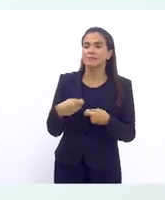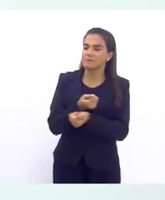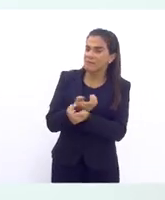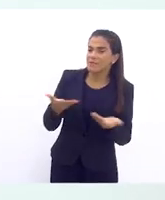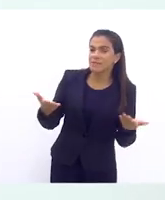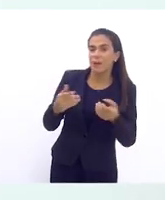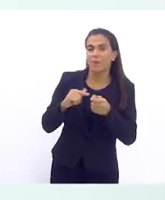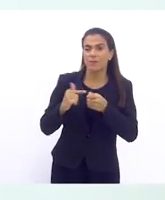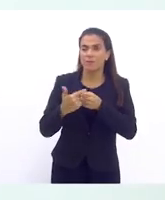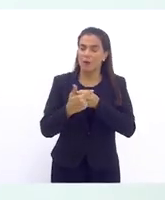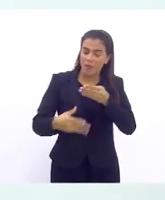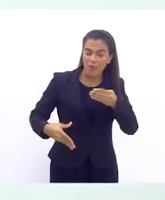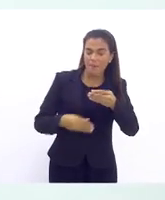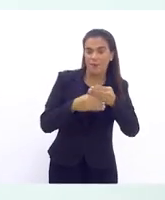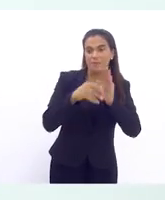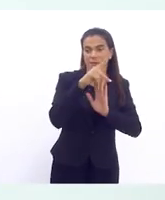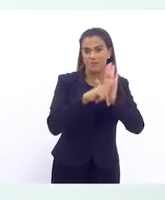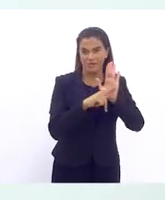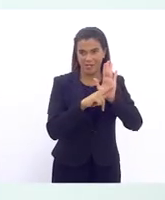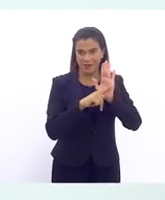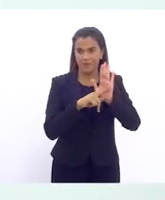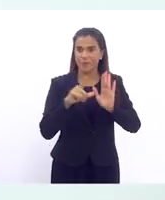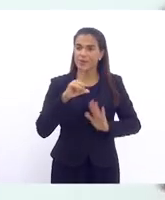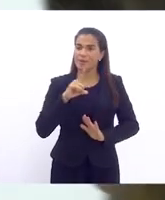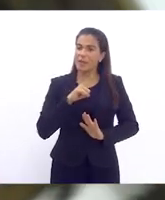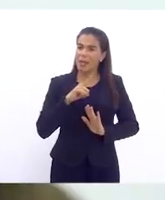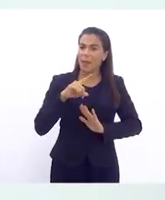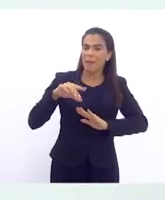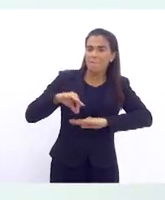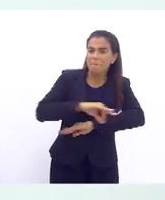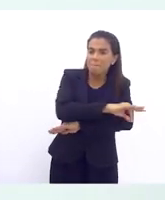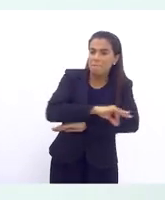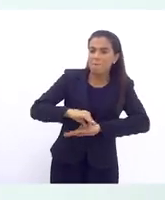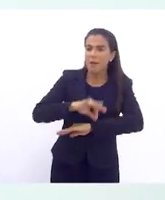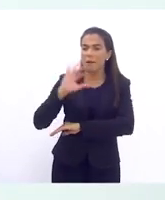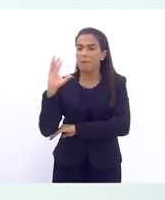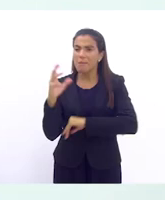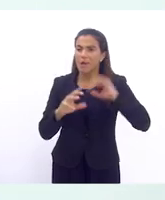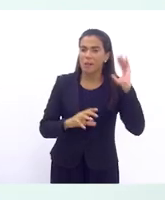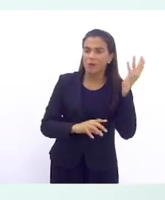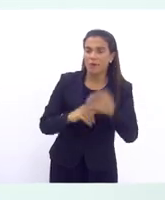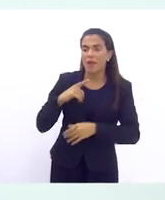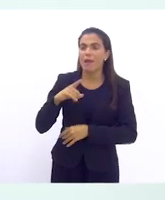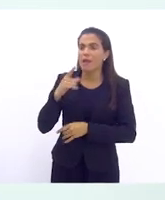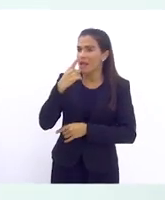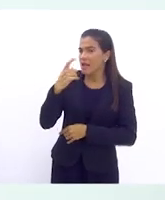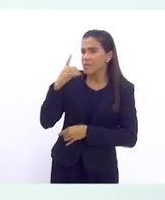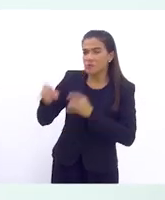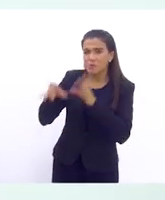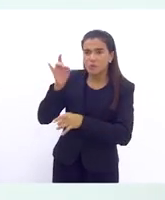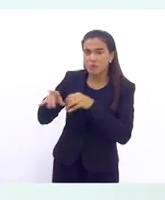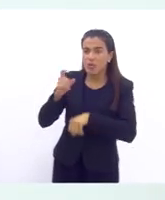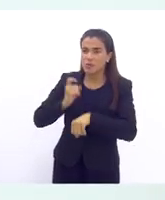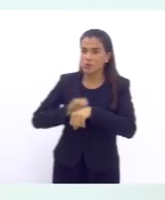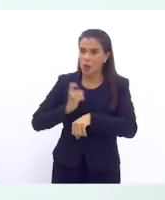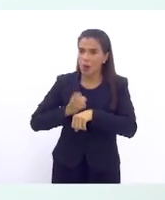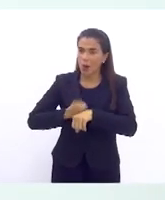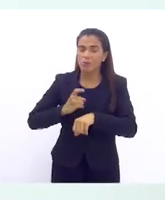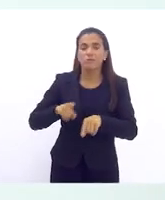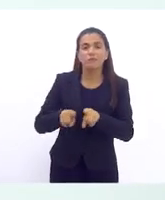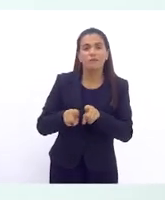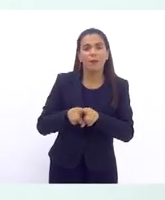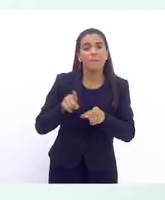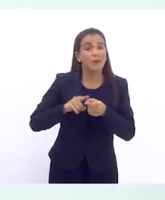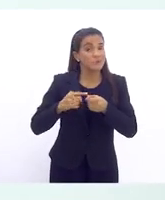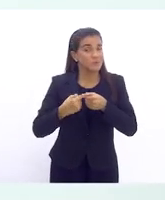municípios para implementação dos projetos então nós temos lá planos de Mata Atlântica temos plano de resíduos sólidos temos plano de educação ambiental mas os